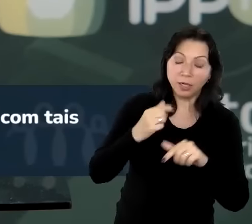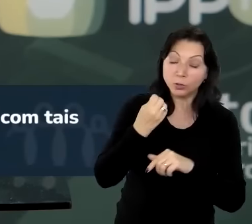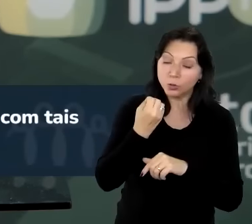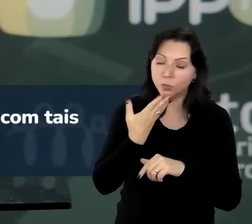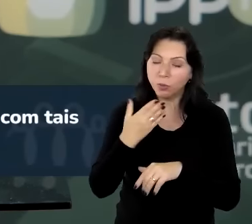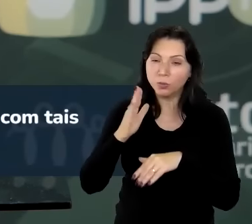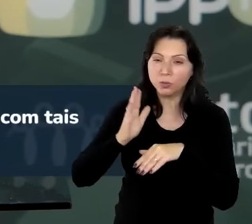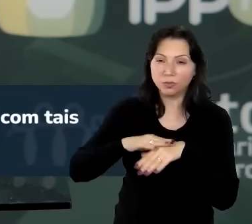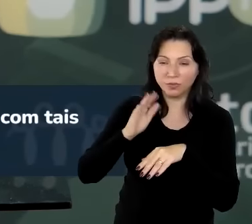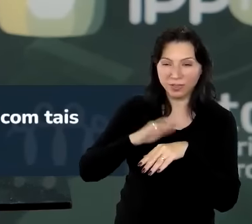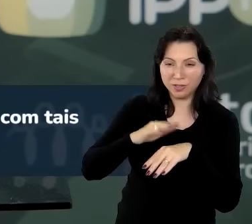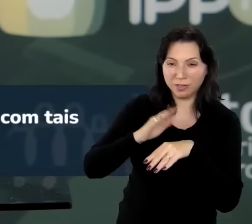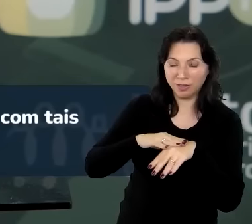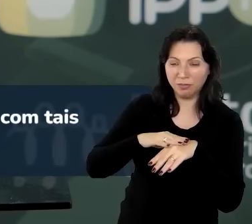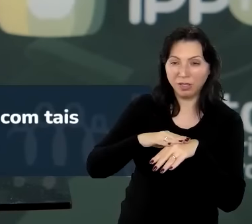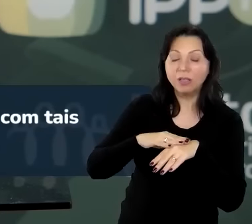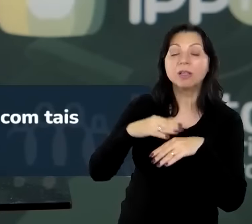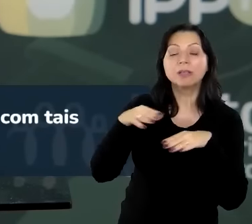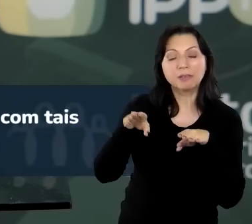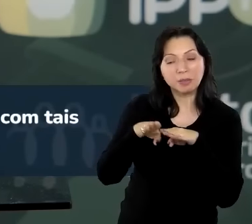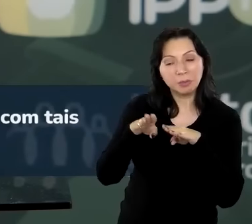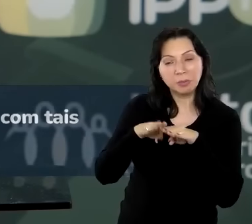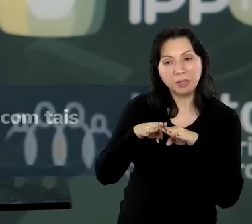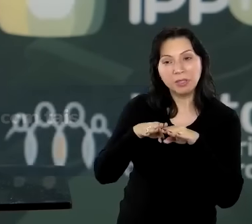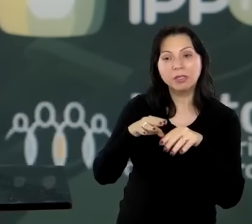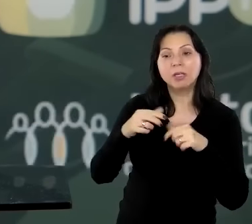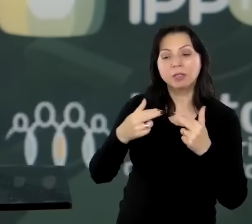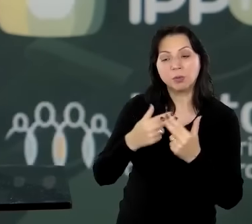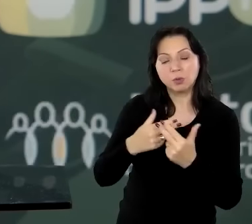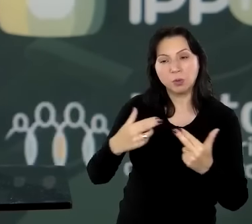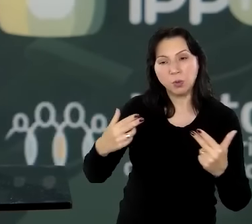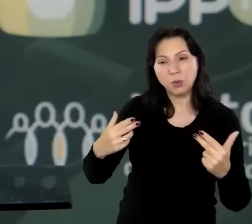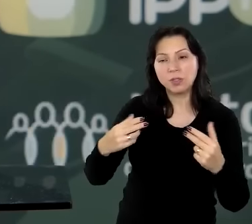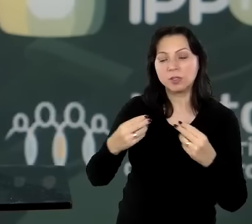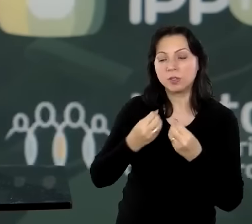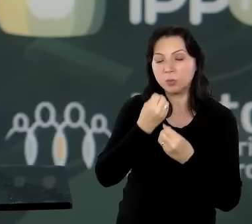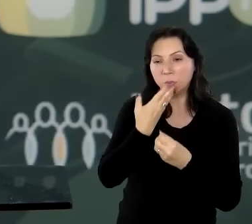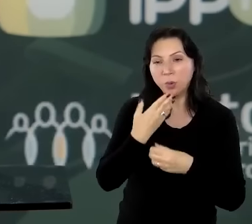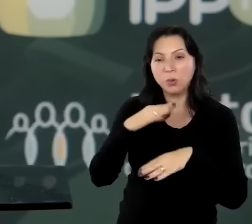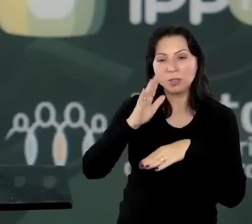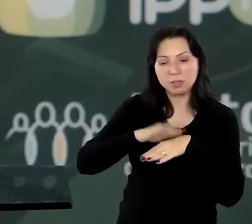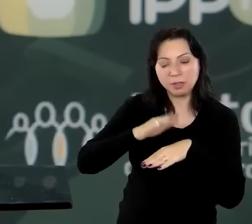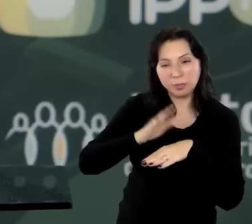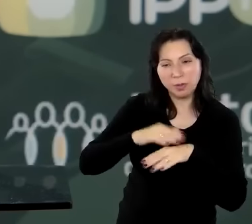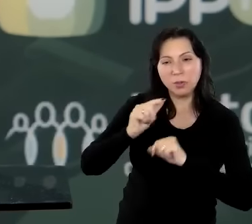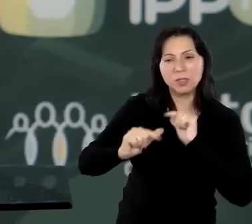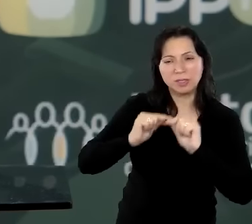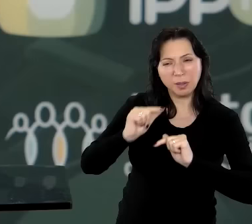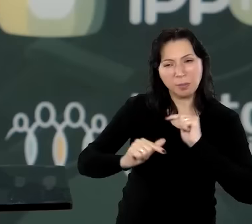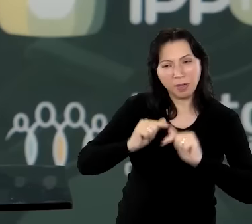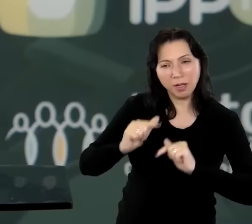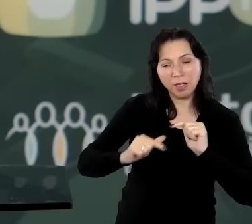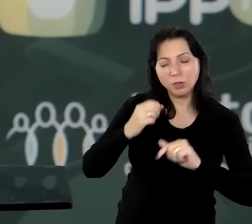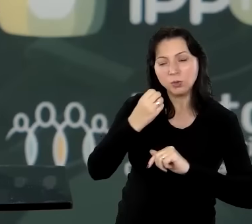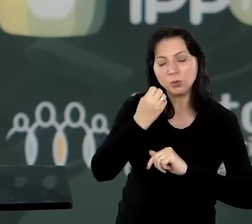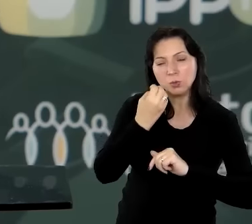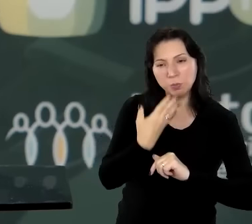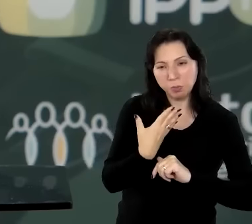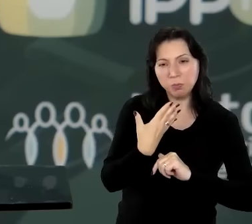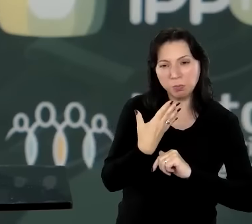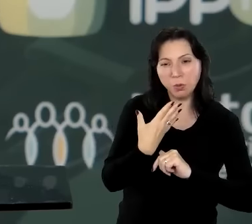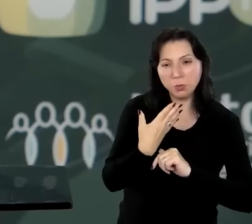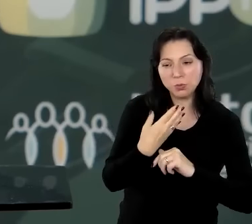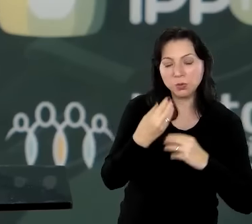sacrifícios Deus se compraz. Ofereça a Deus sacrifícios de